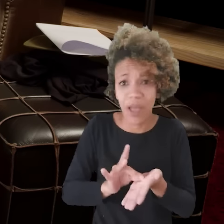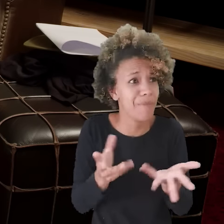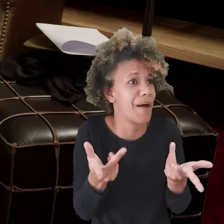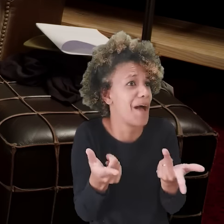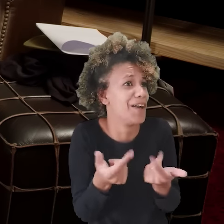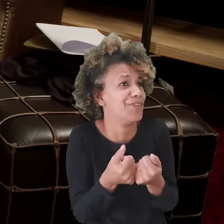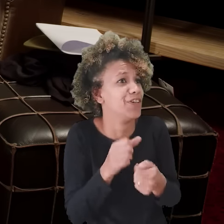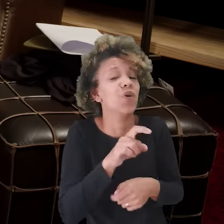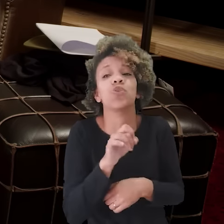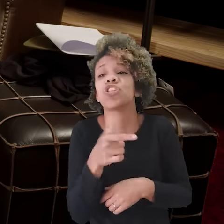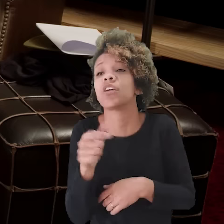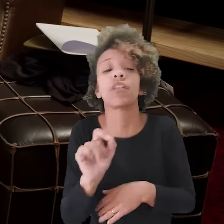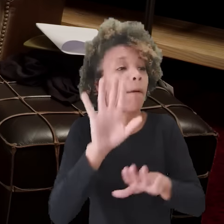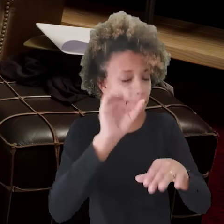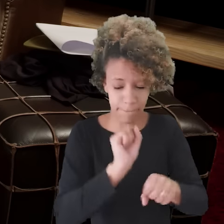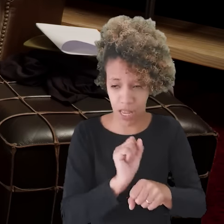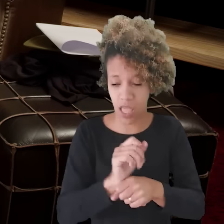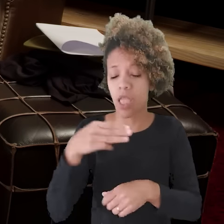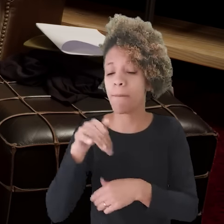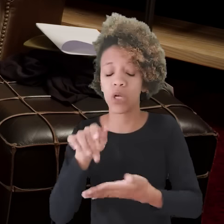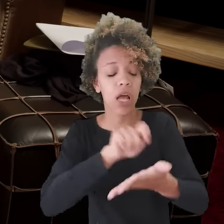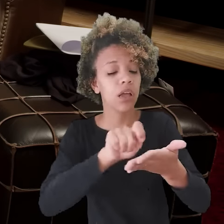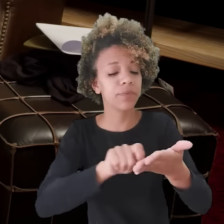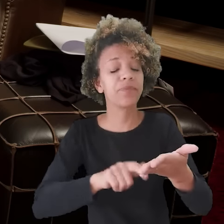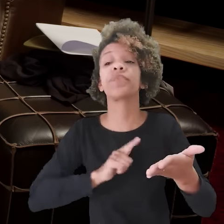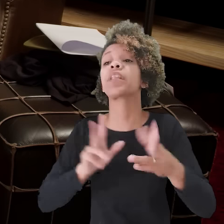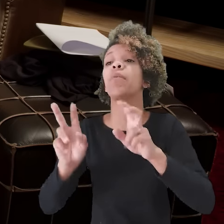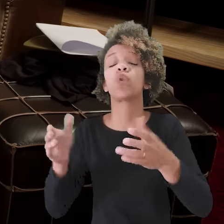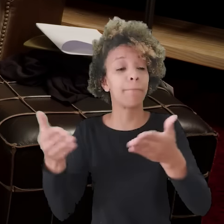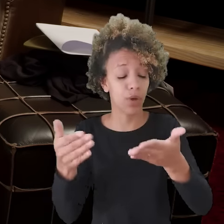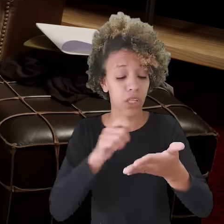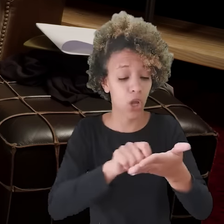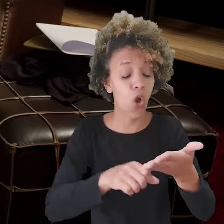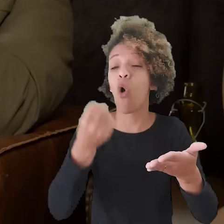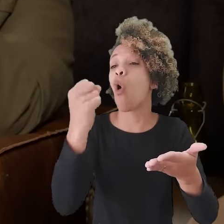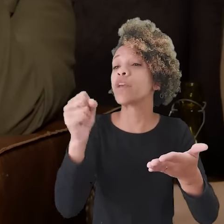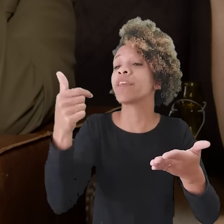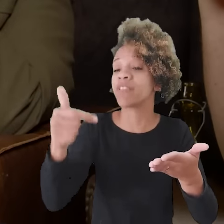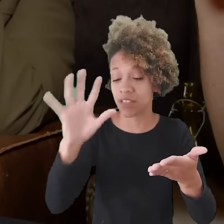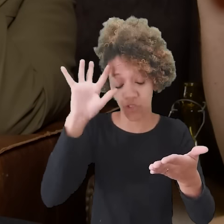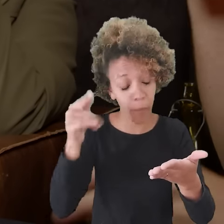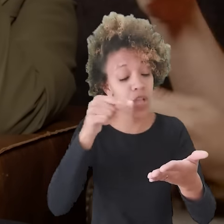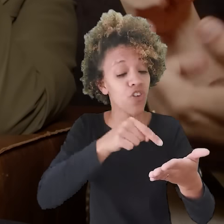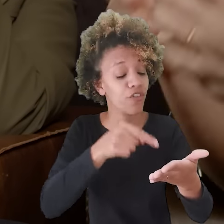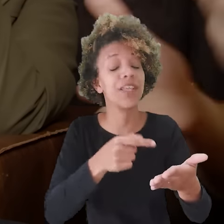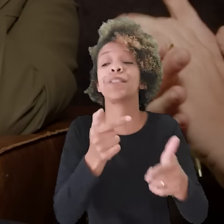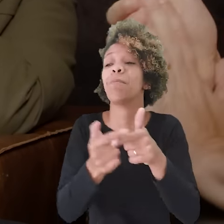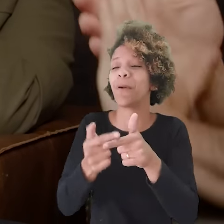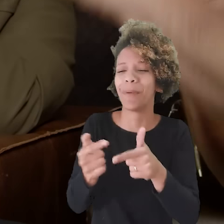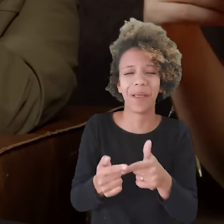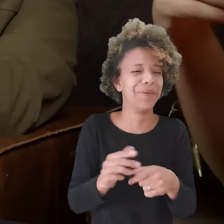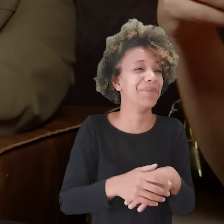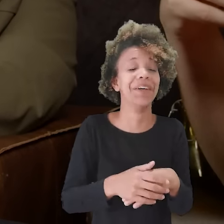isso é maravilhoso Xandão pera aí Monark vamos ver aqui no esporte temos uma pauta 87 vamos resolver essa questão